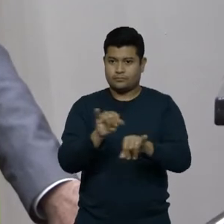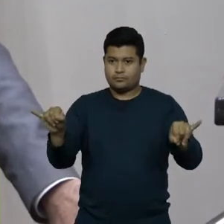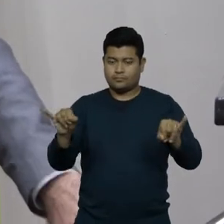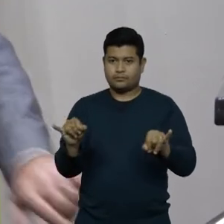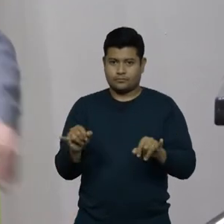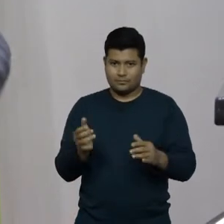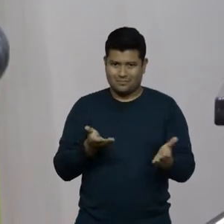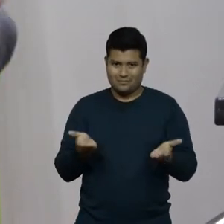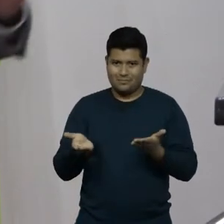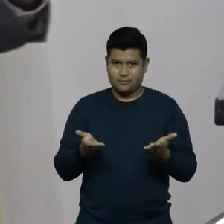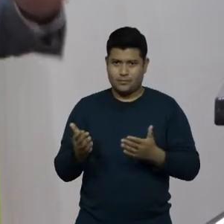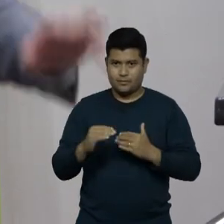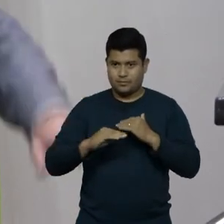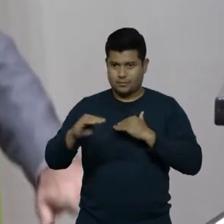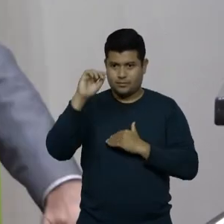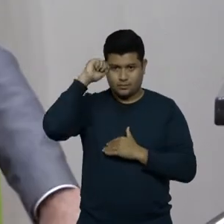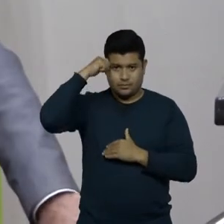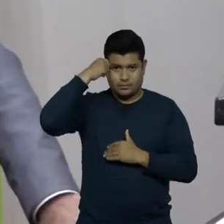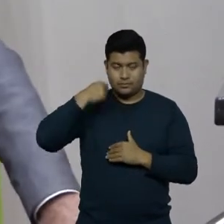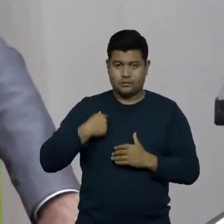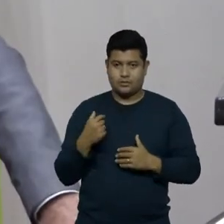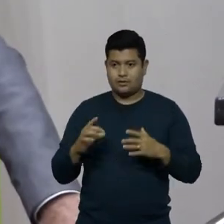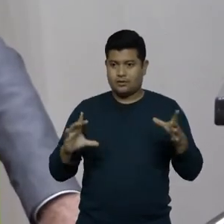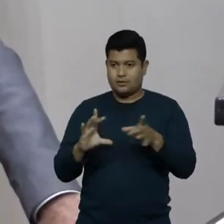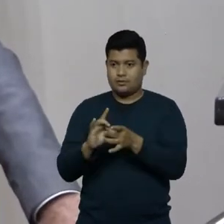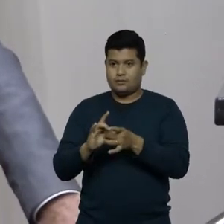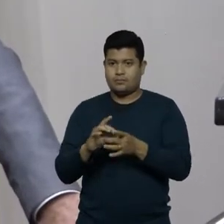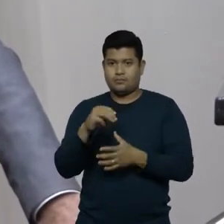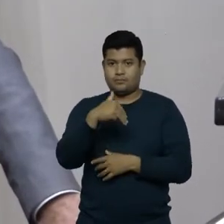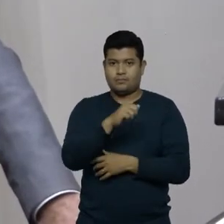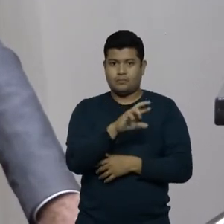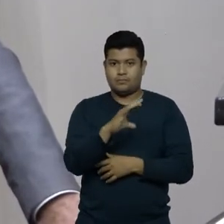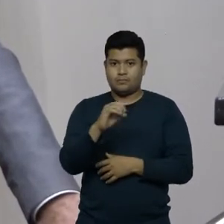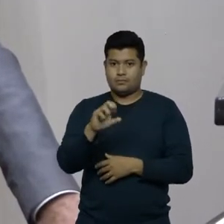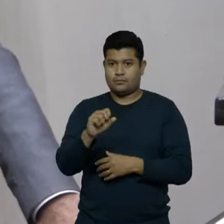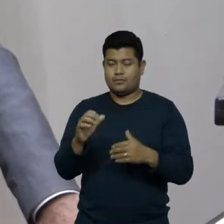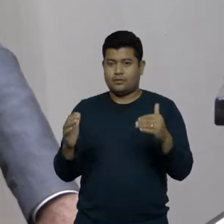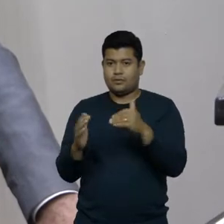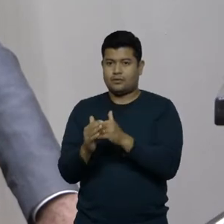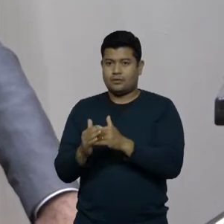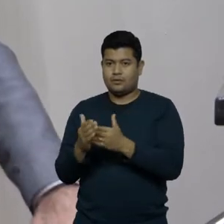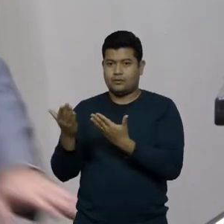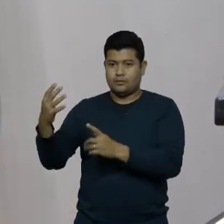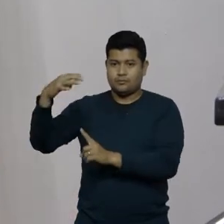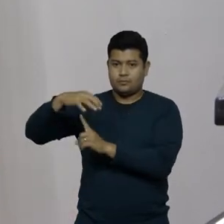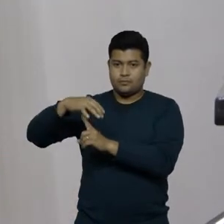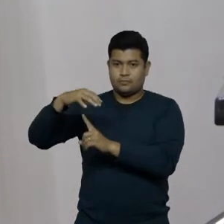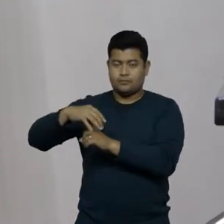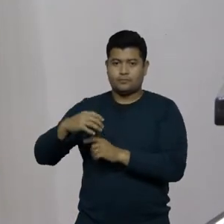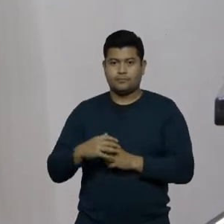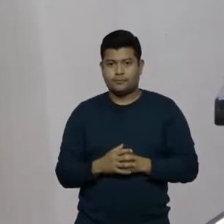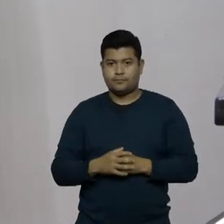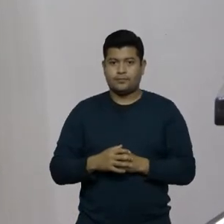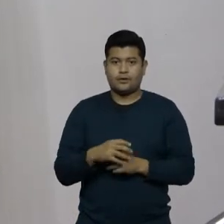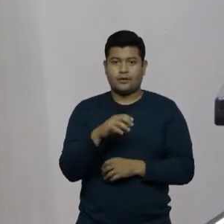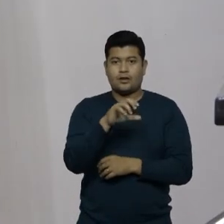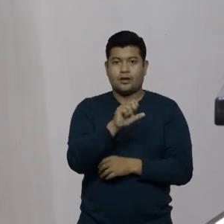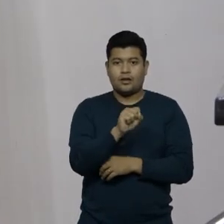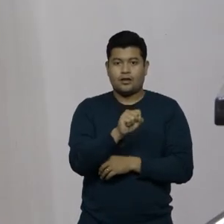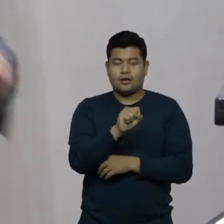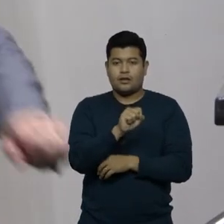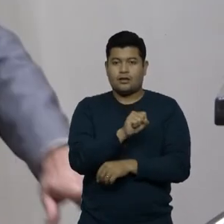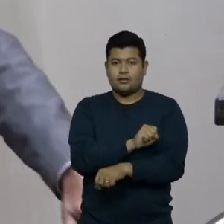pavimentação de um trecho que liga Matos Costa como o Paraná jornal Carneiro mas também São Lourenço os